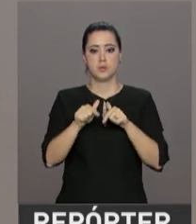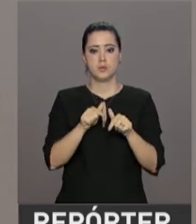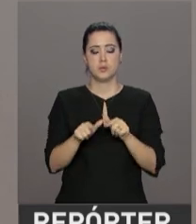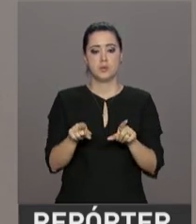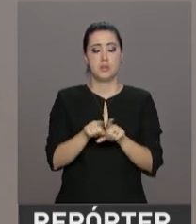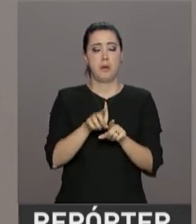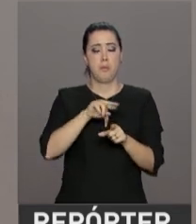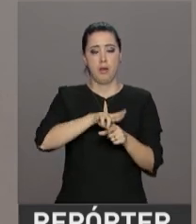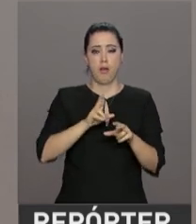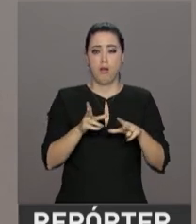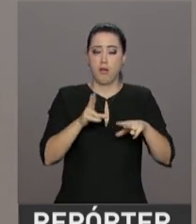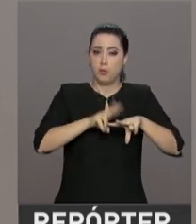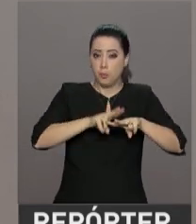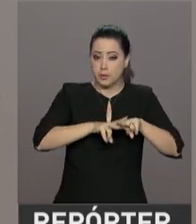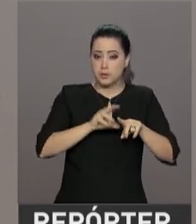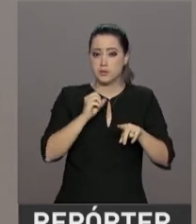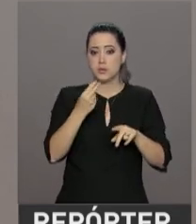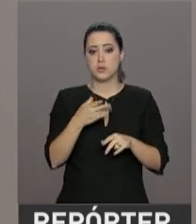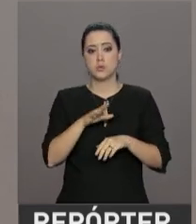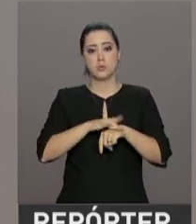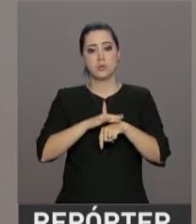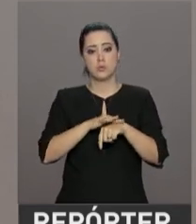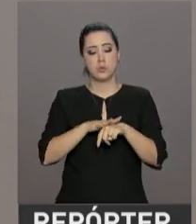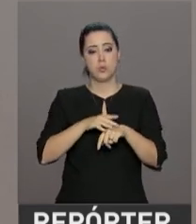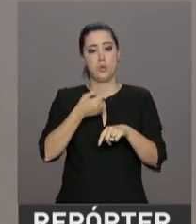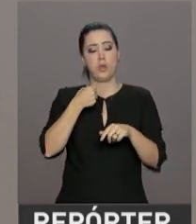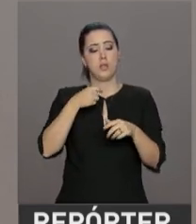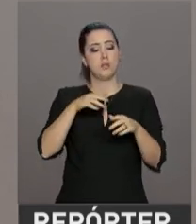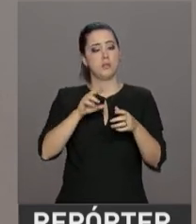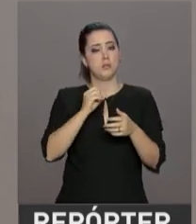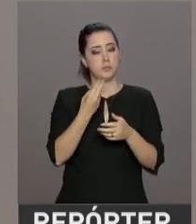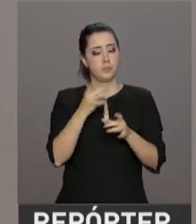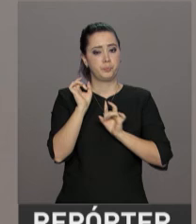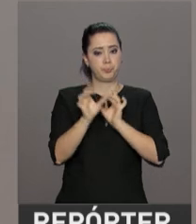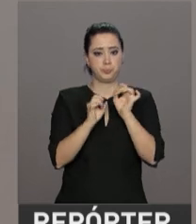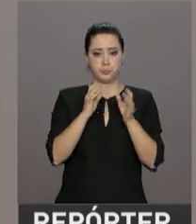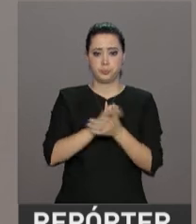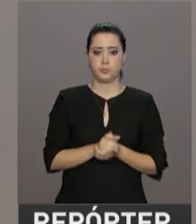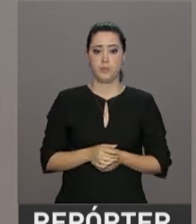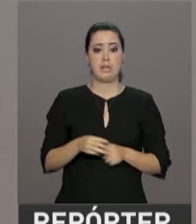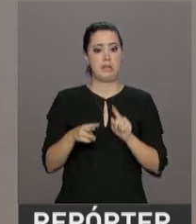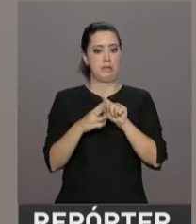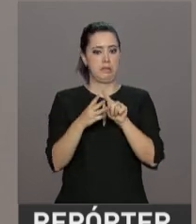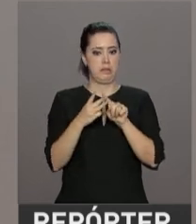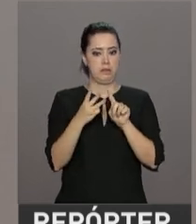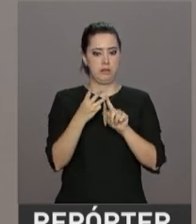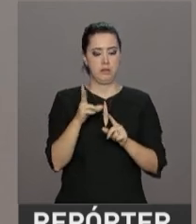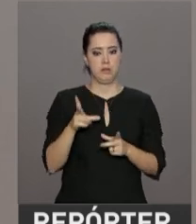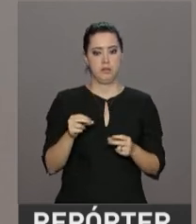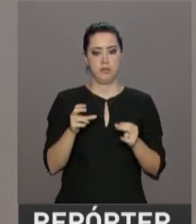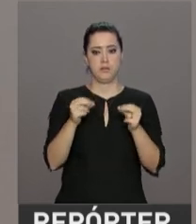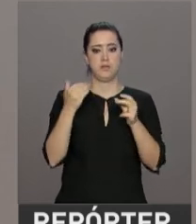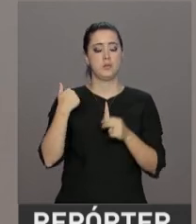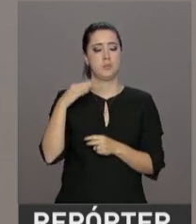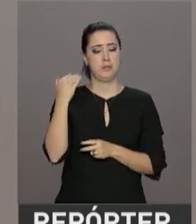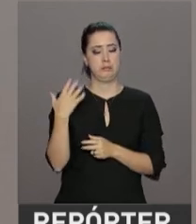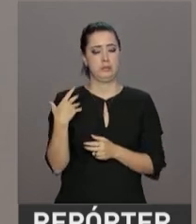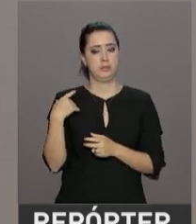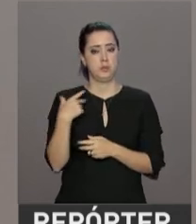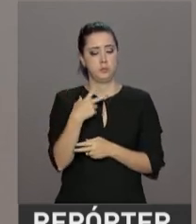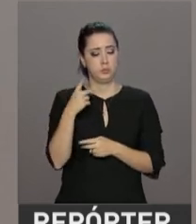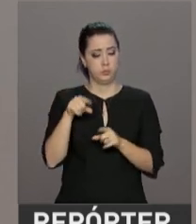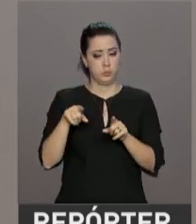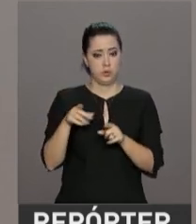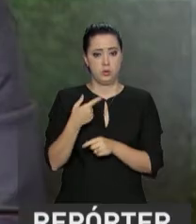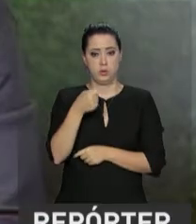pessoas com doenças crônicas e especiais a vacina protege contra os três tipos de vírus mais comuns e não pode